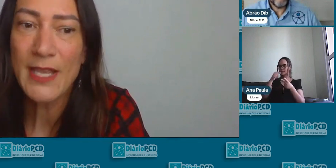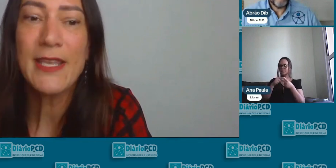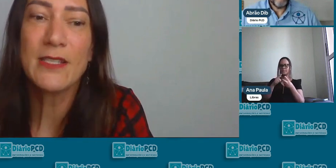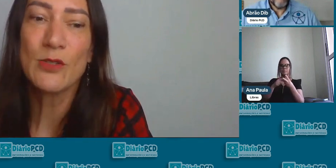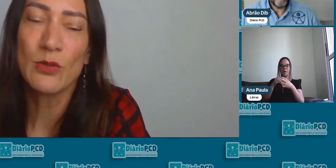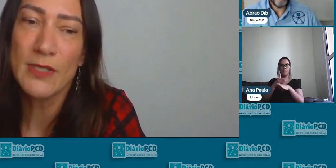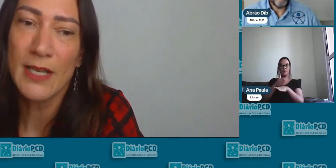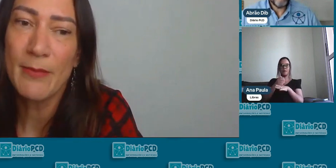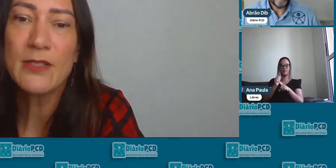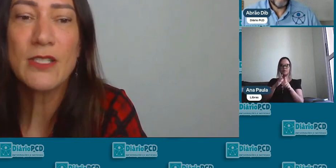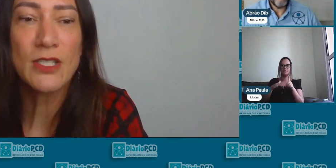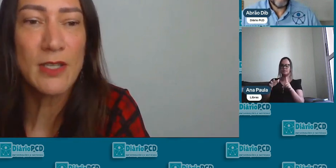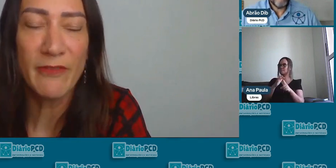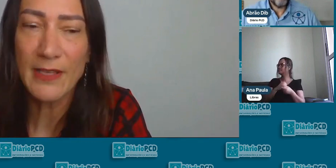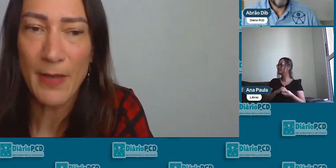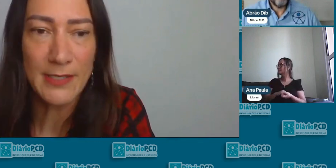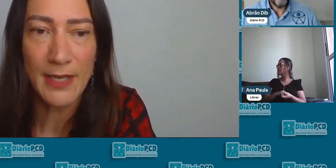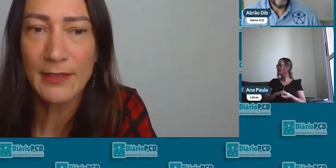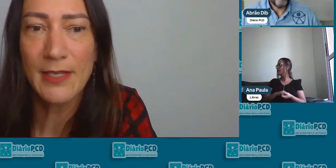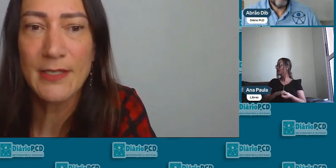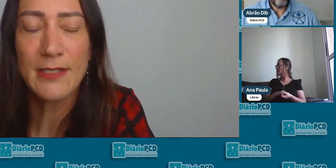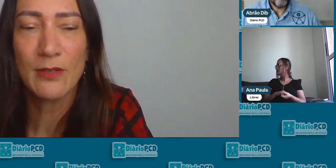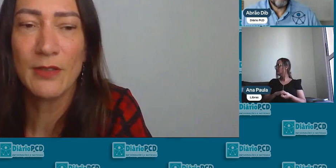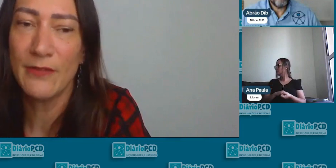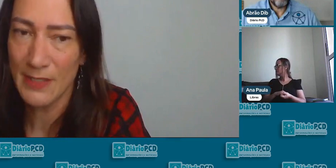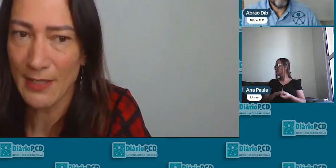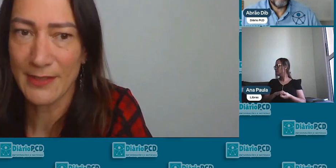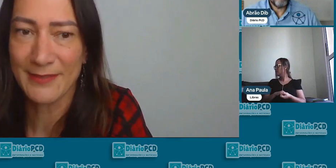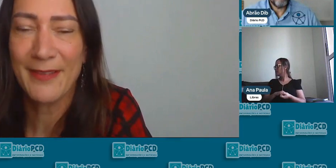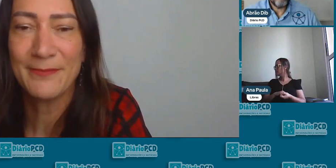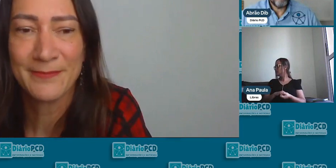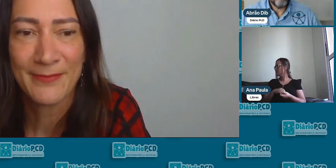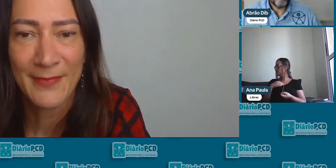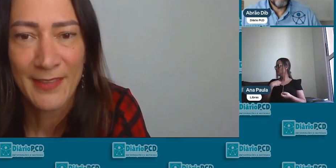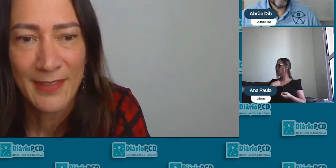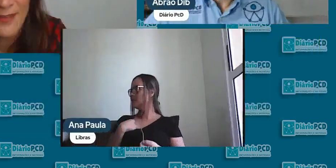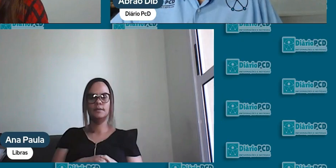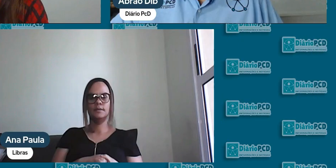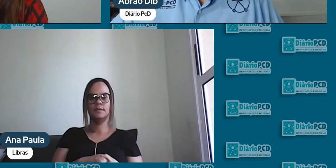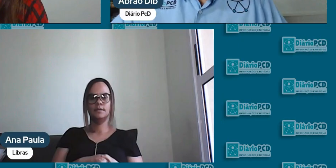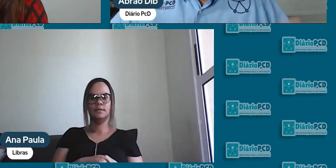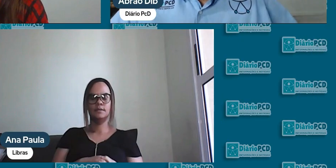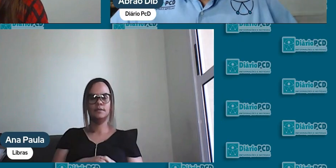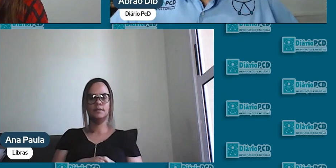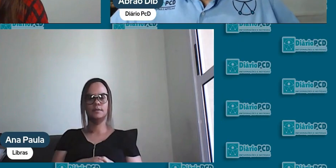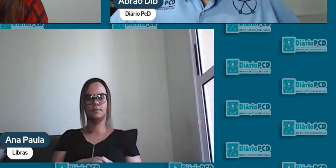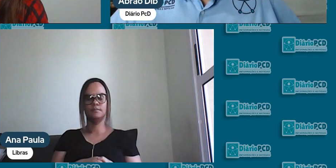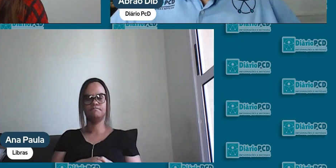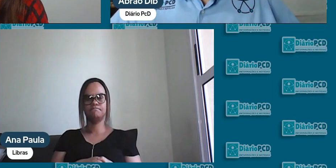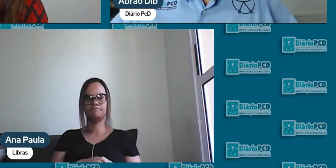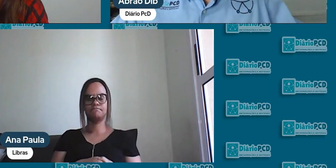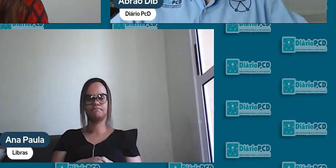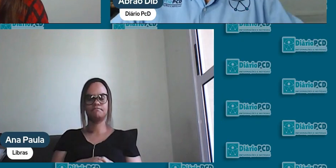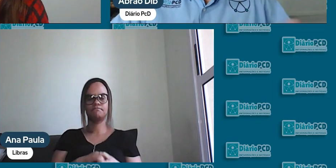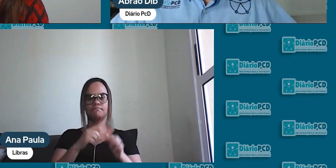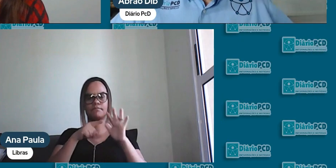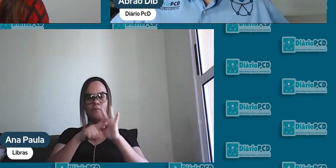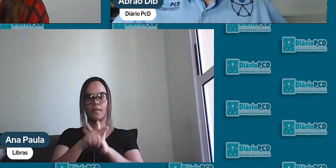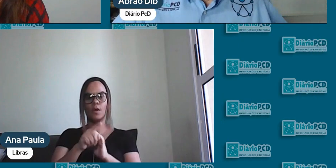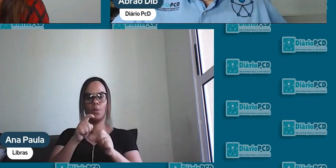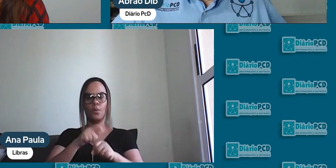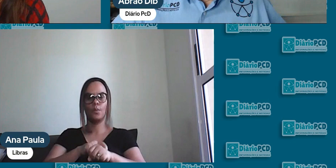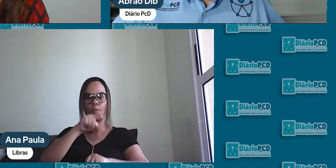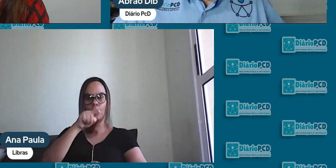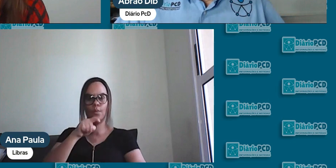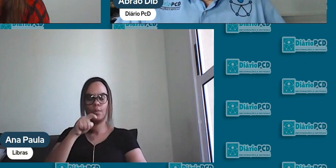Então, sem esses outros elementos, a gente não faz mais caracterização da deficiência, né? Doutora Laila, diante do momento que o